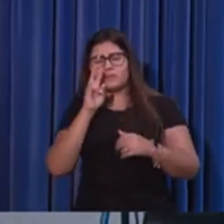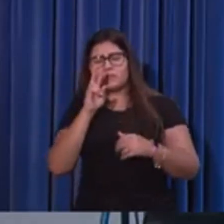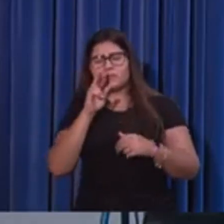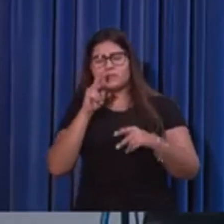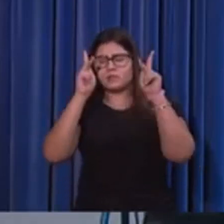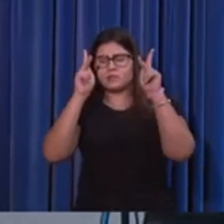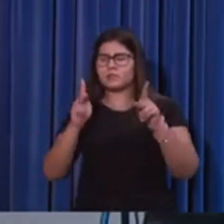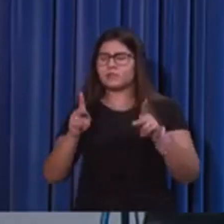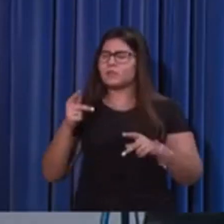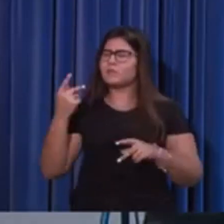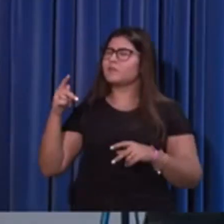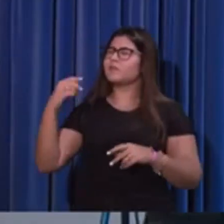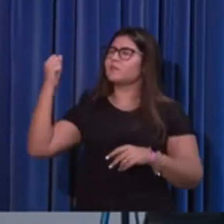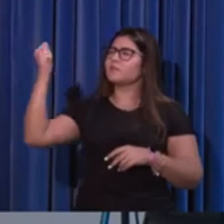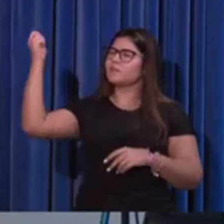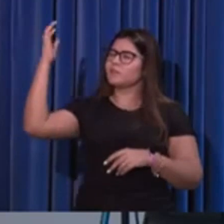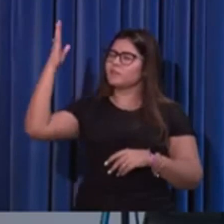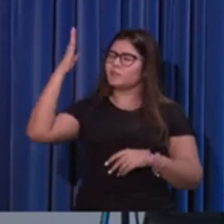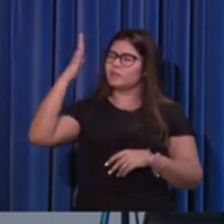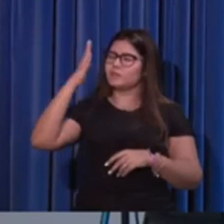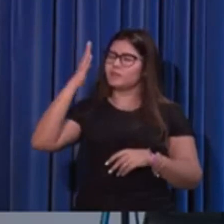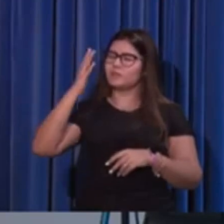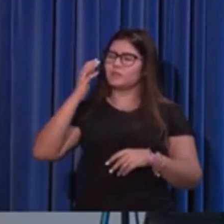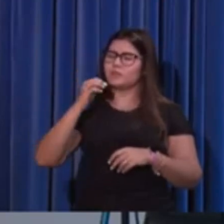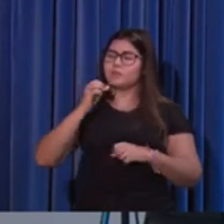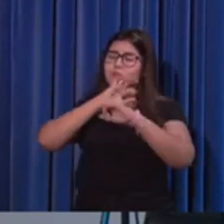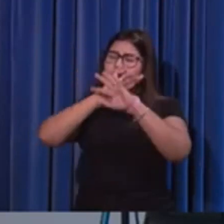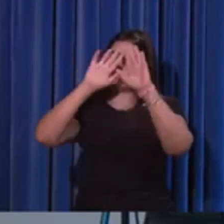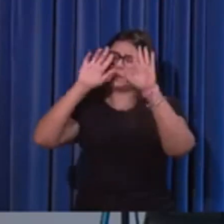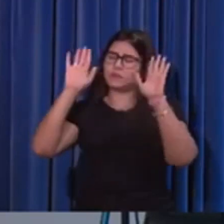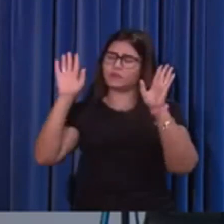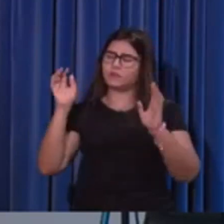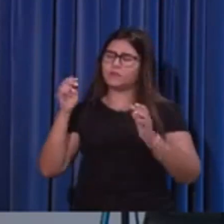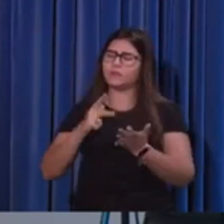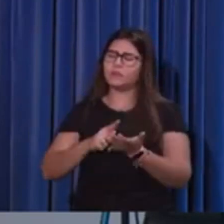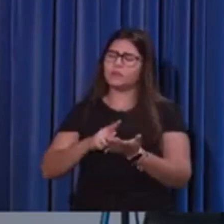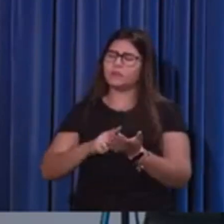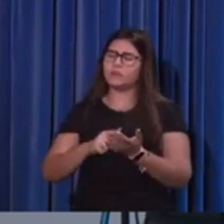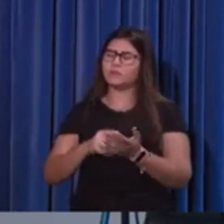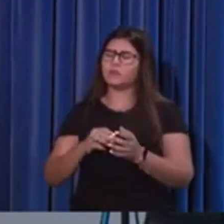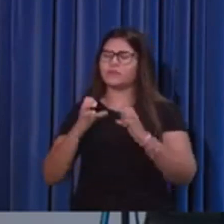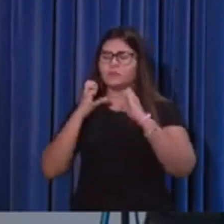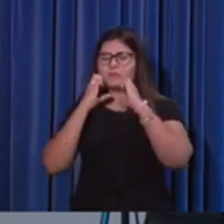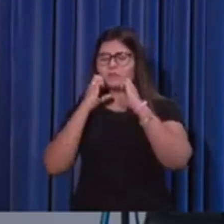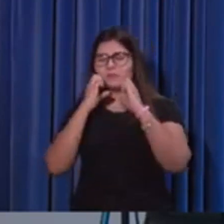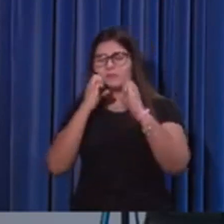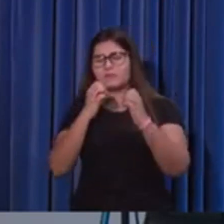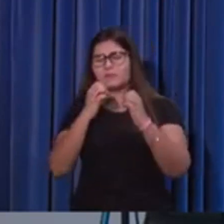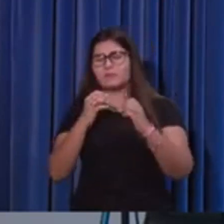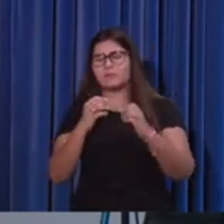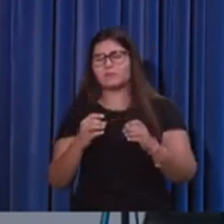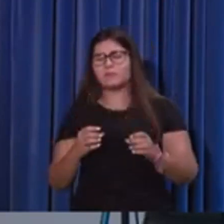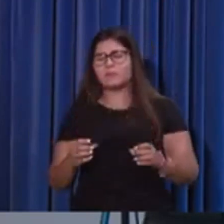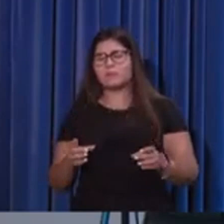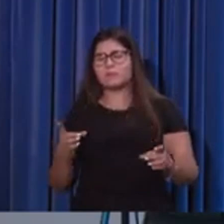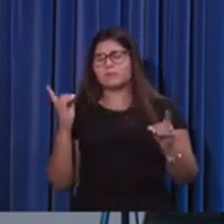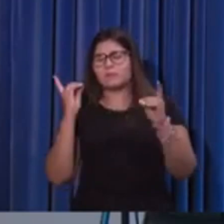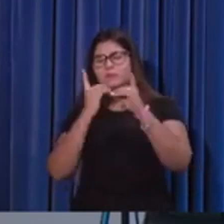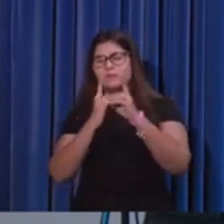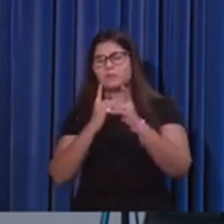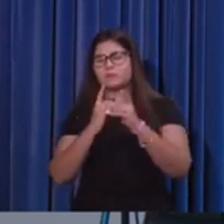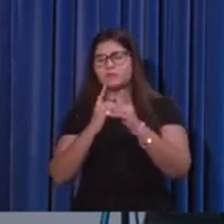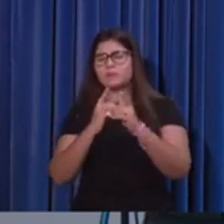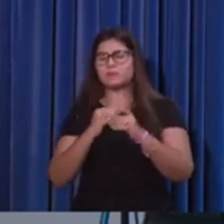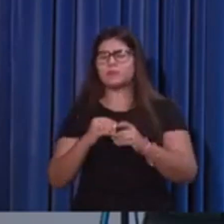da Tua glória, a verdade desse Evangelho que nos alcança com essa graça maravilhosa para que prostrados possamos